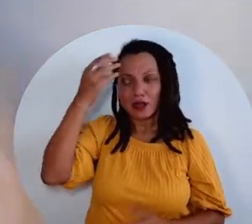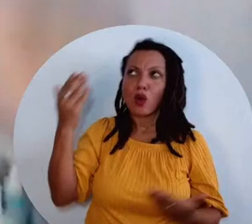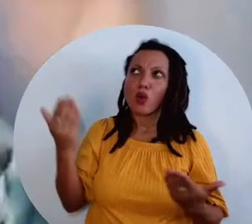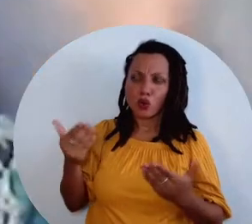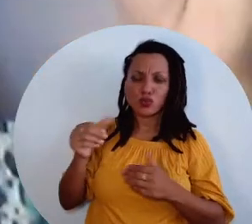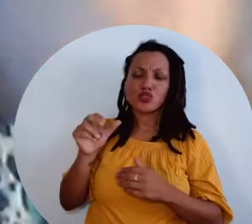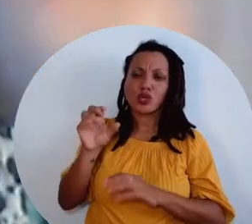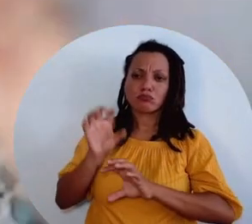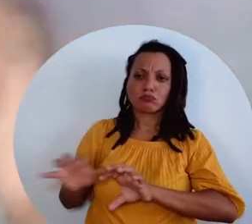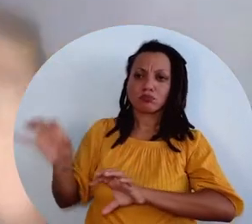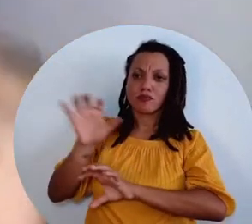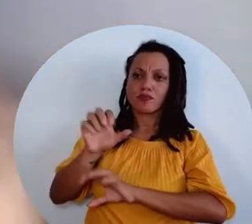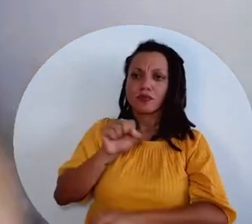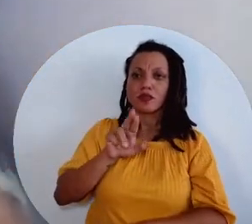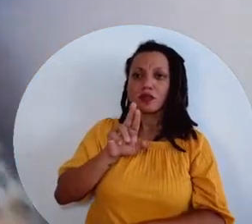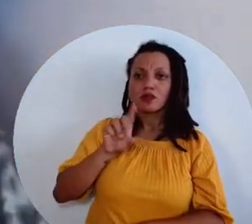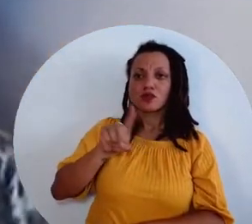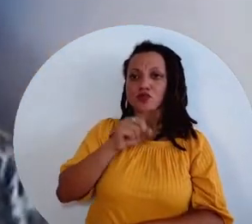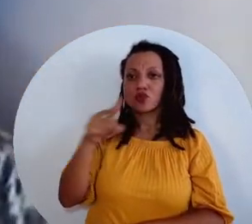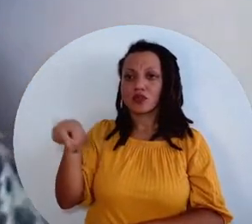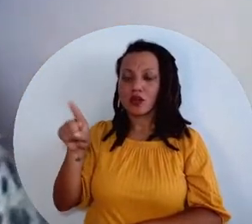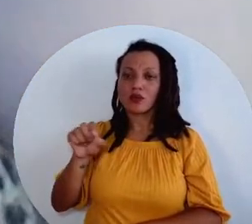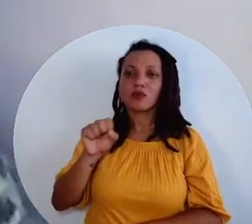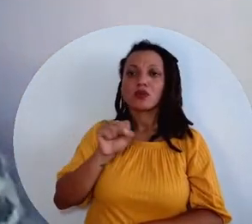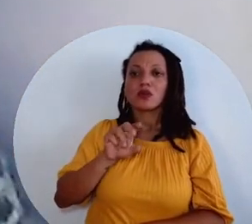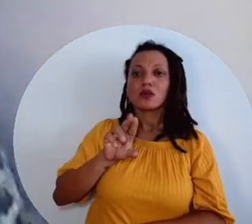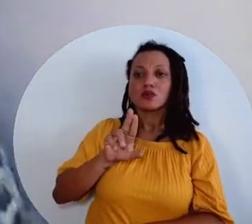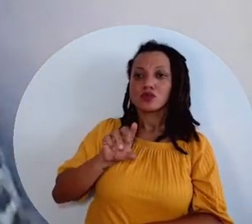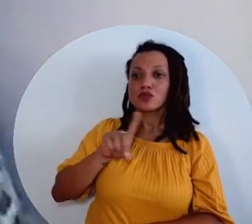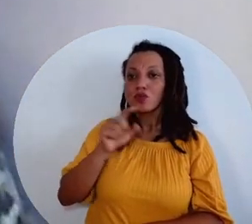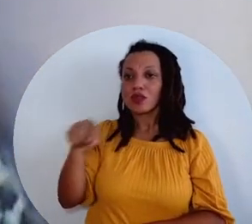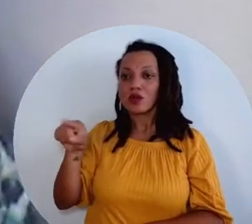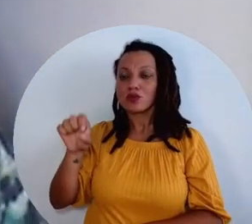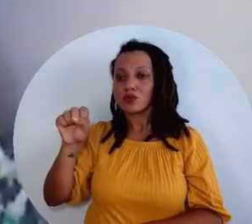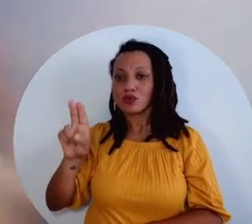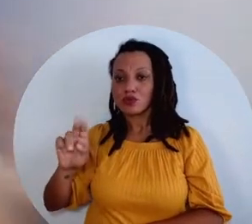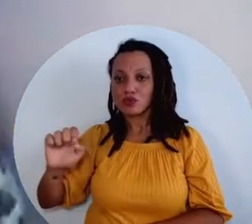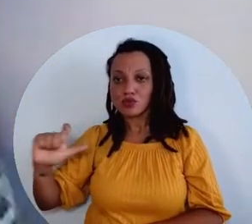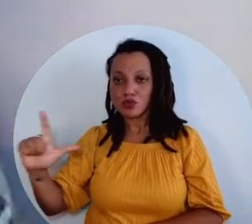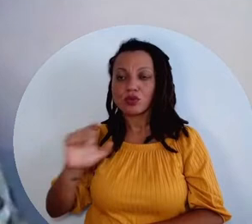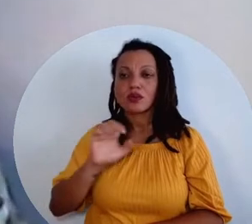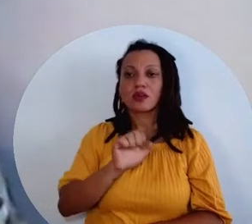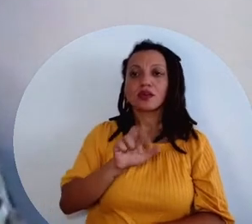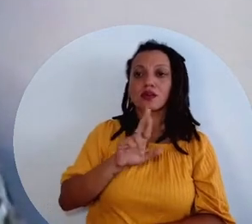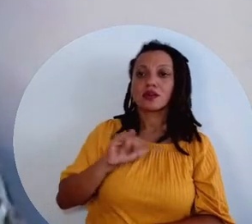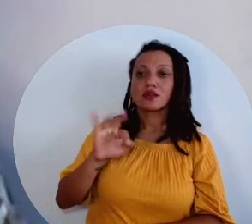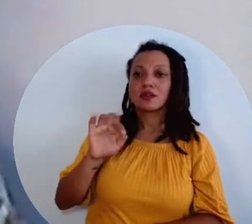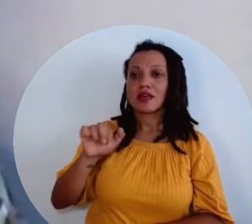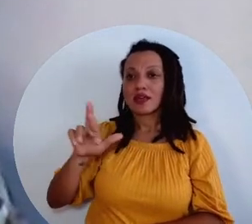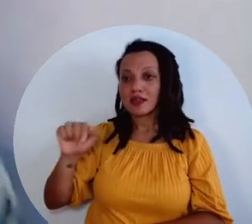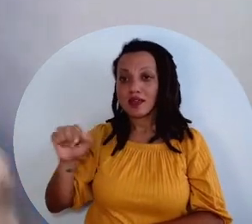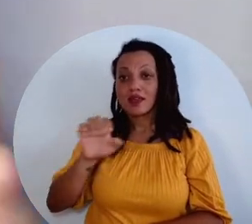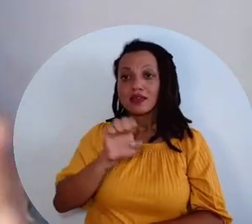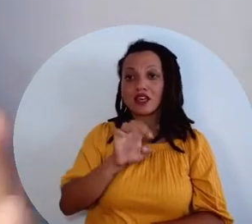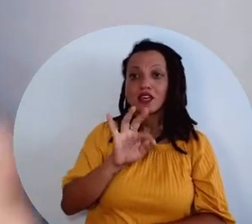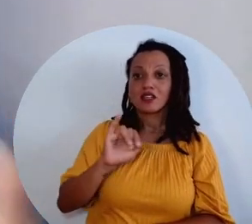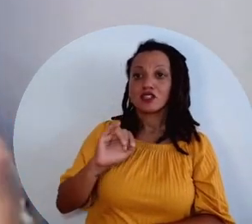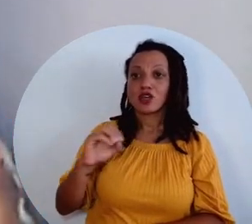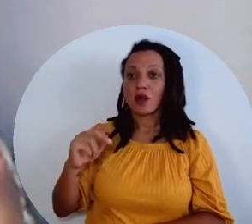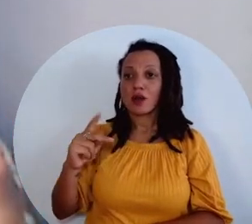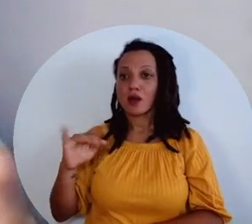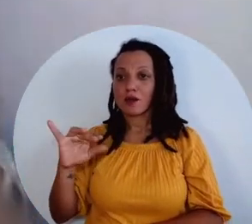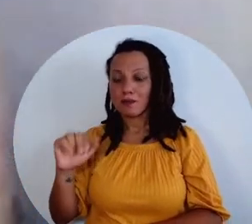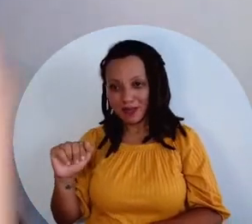que hoje é Sudão, Sudão do Sul, Eritreia e Etiópia, tá bom? E aí, isso me leva a trazer